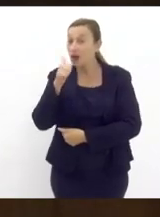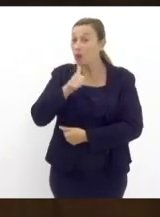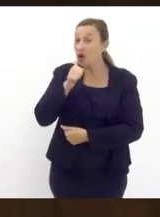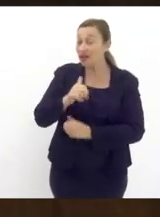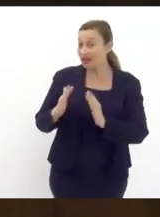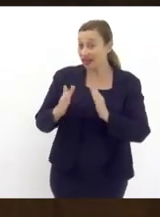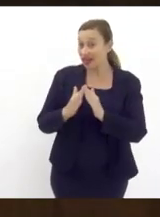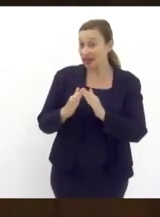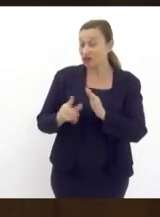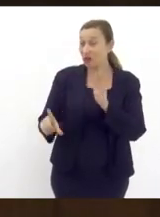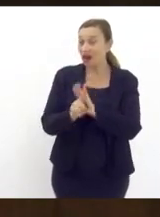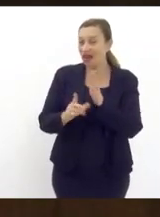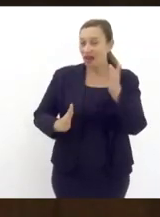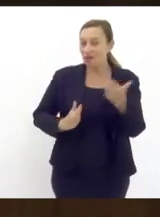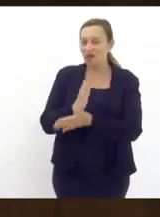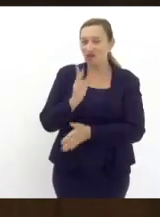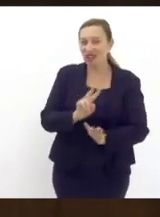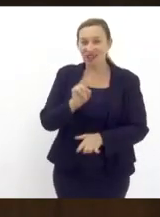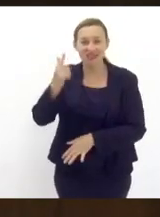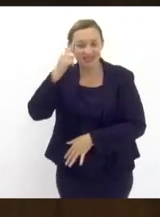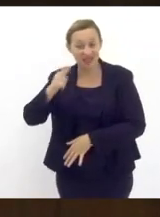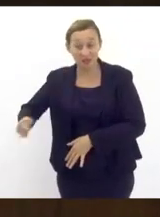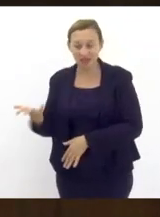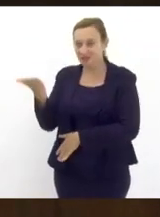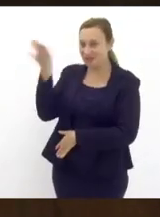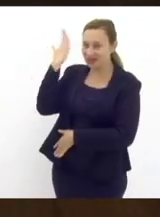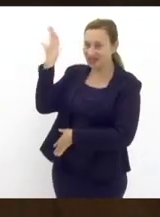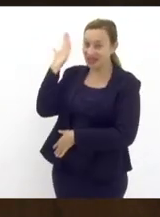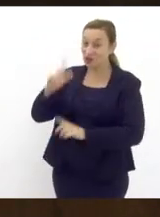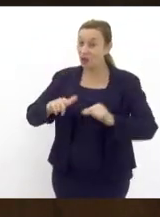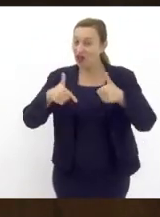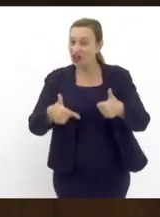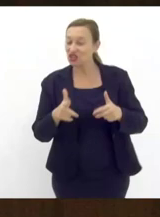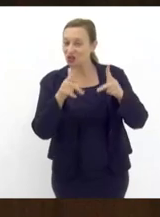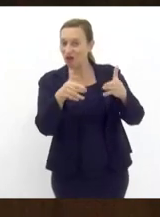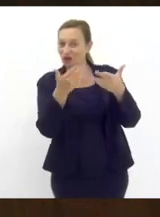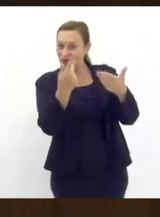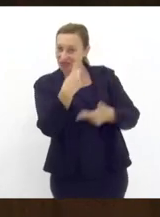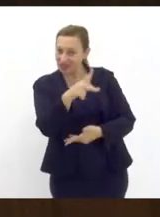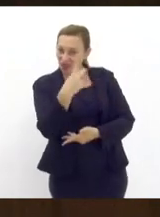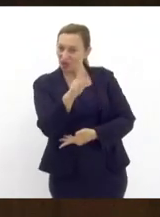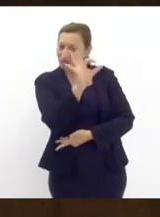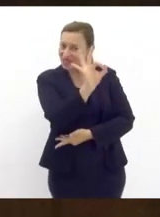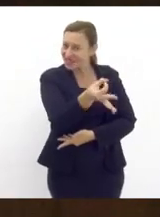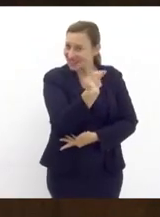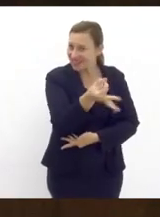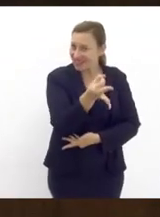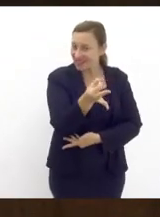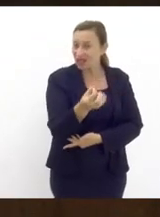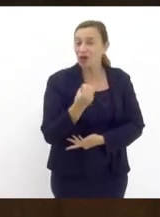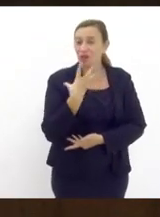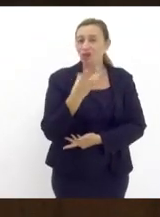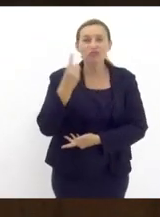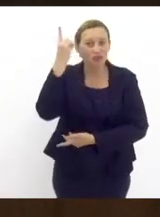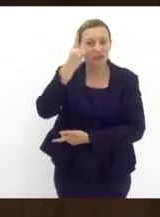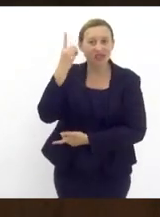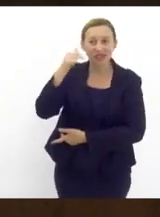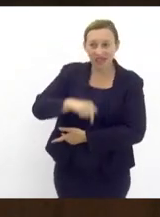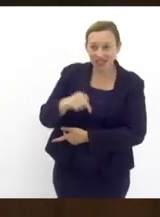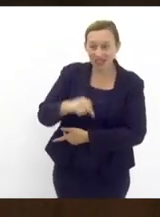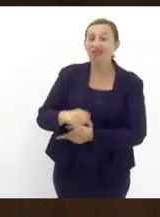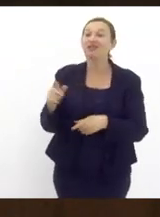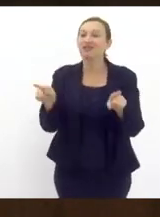lei aprovada na semana passada é por conta de gesto como esse aqui tem certeza que boa parte dos deputados aqui presentes